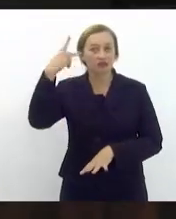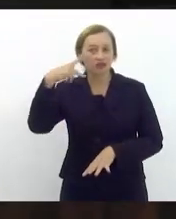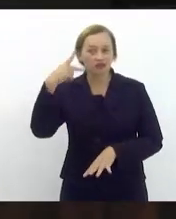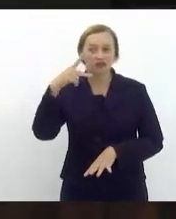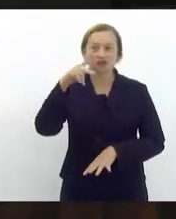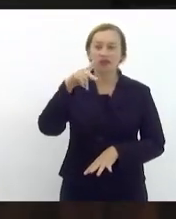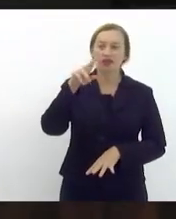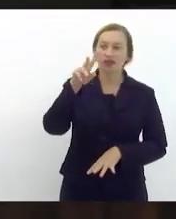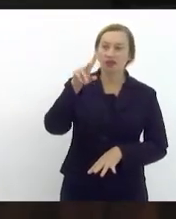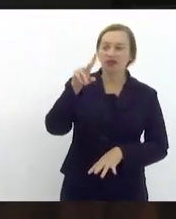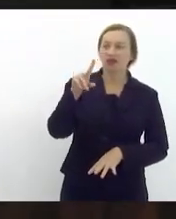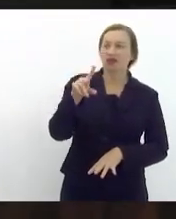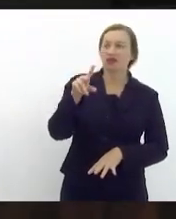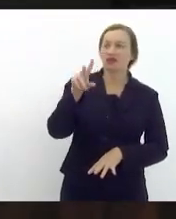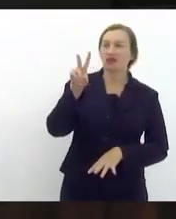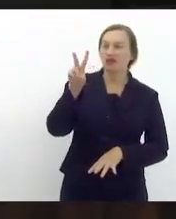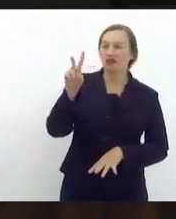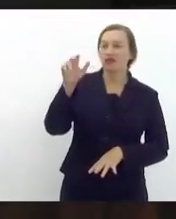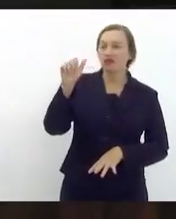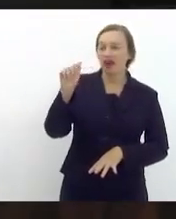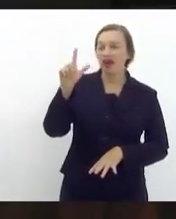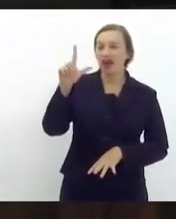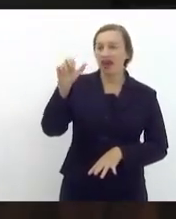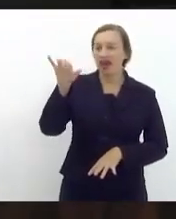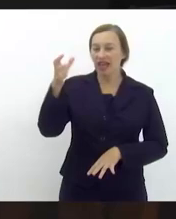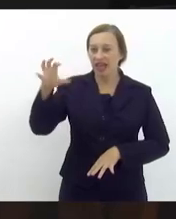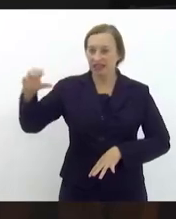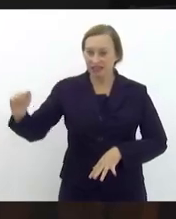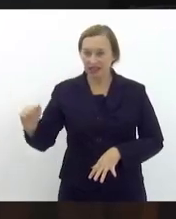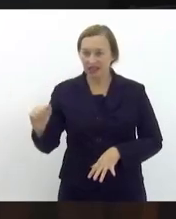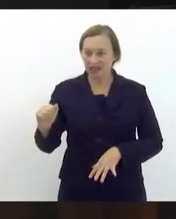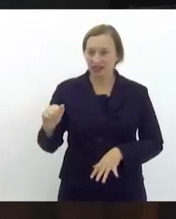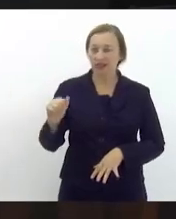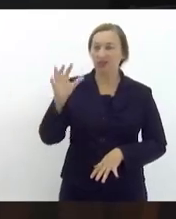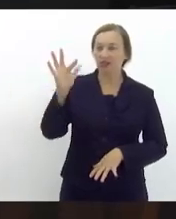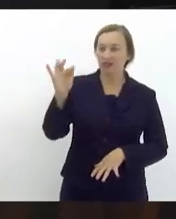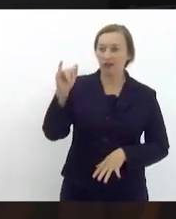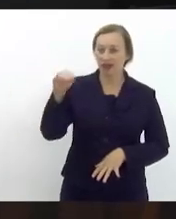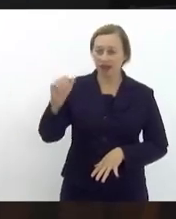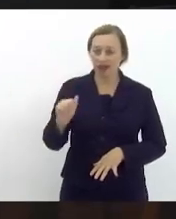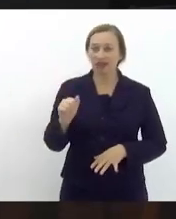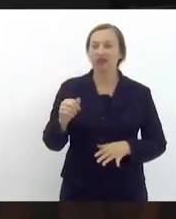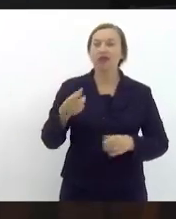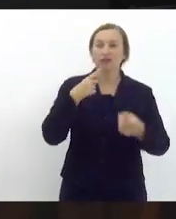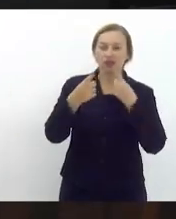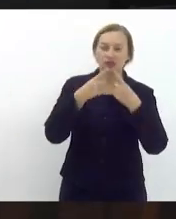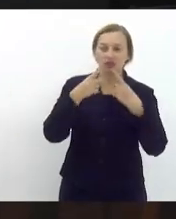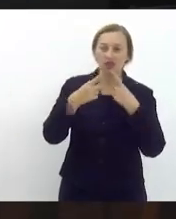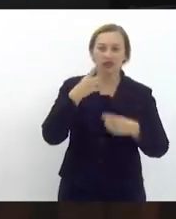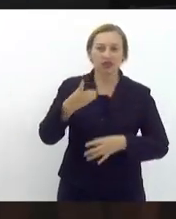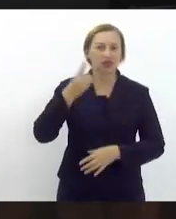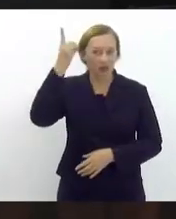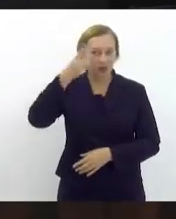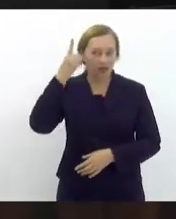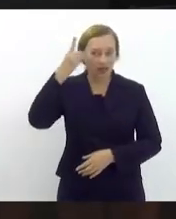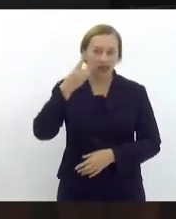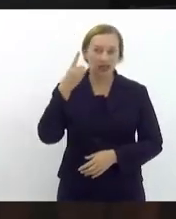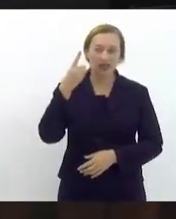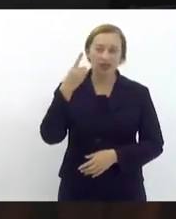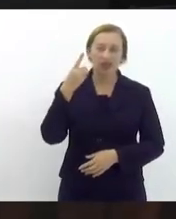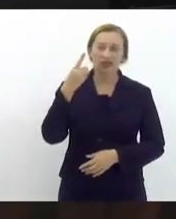Vasconcelos de Valença está conosco para discutir Nobre deputada querida deputada Renata